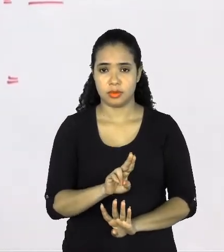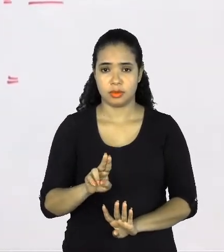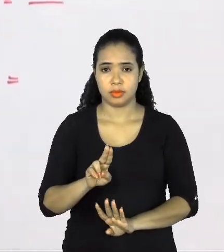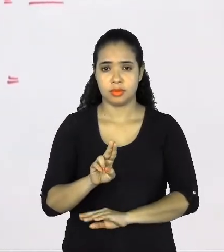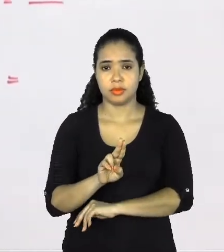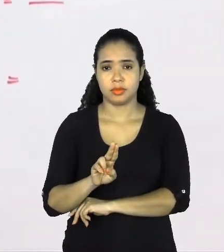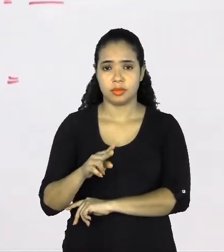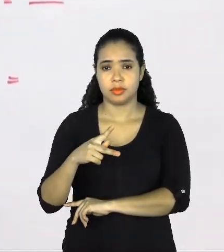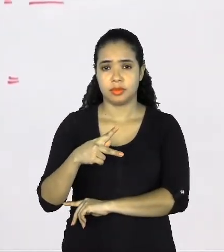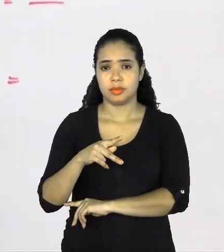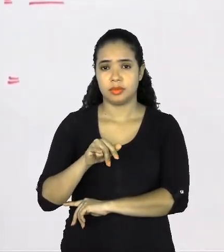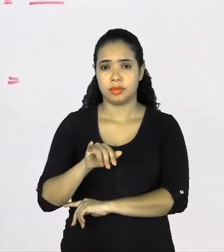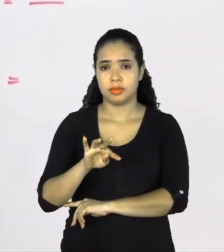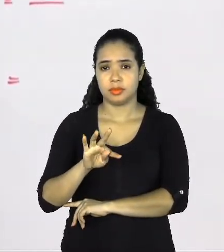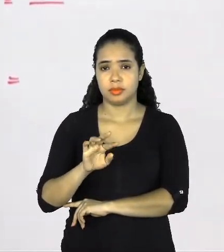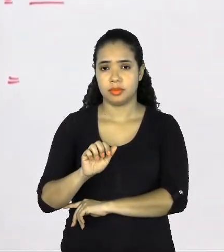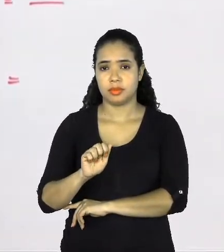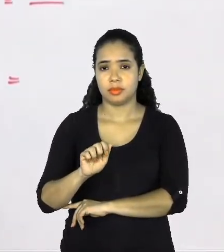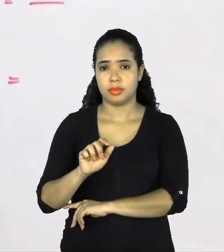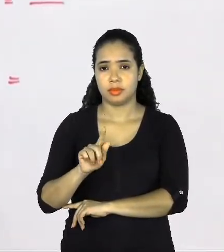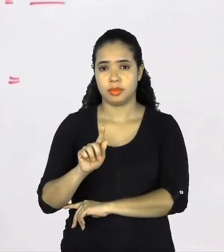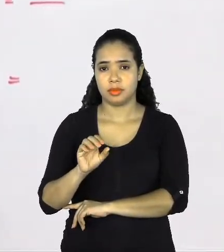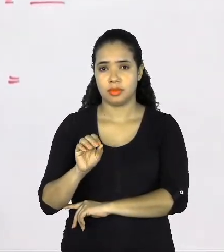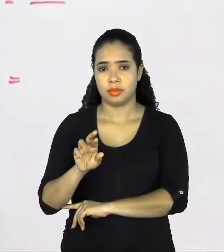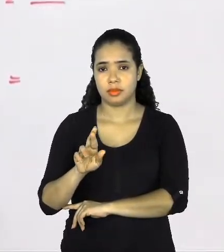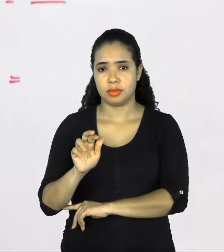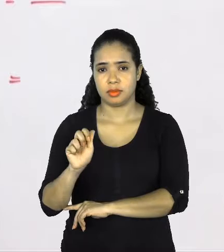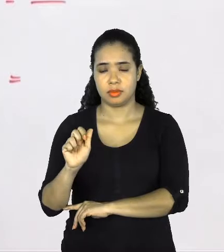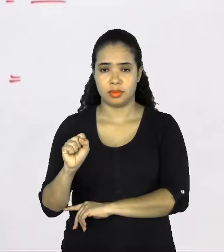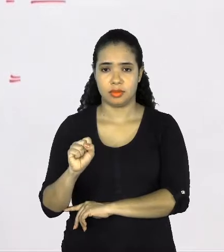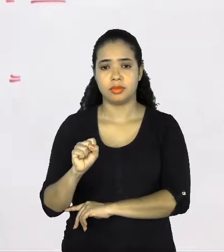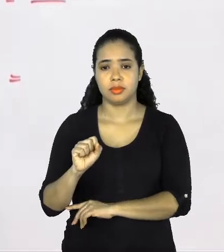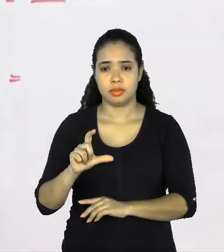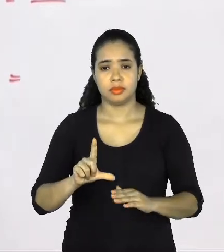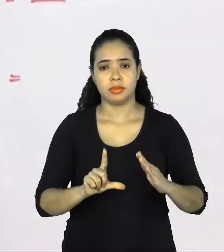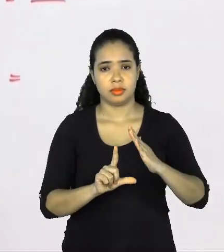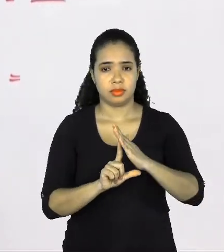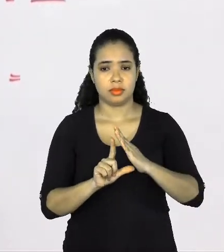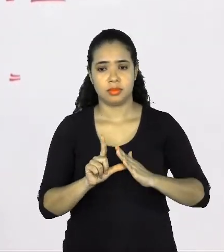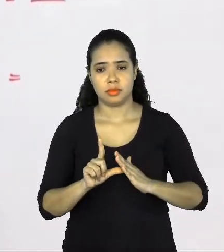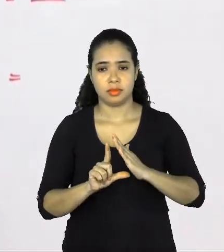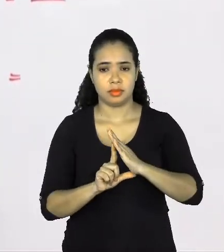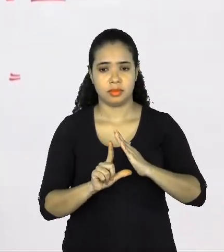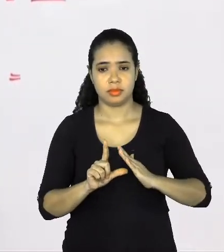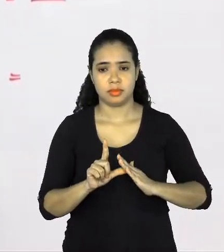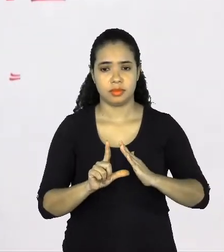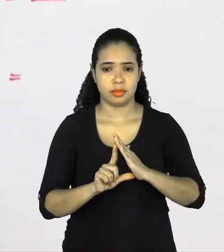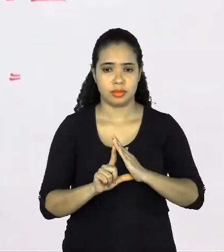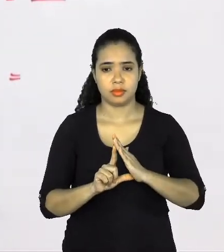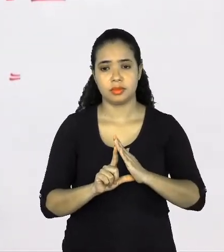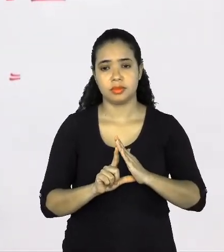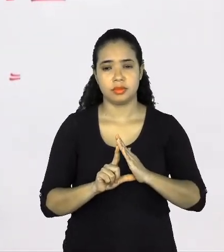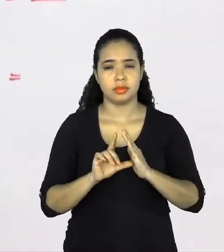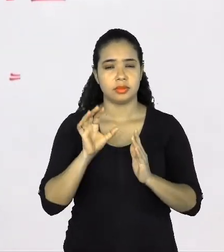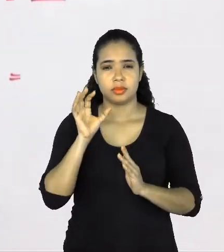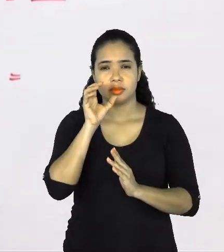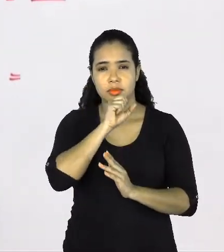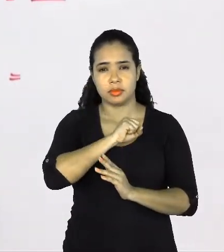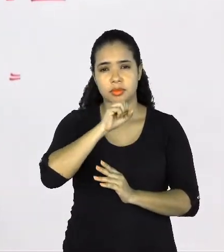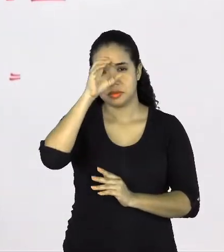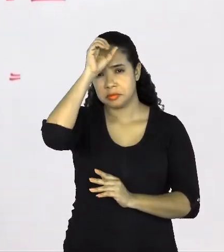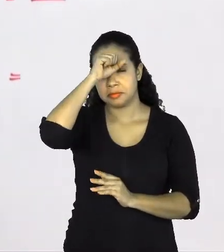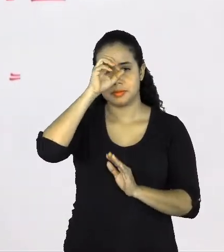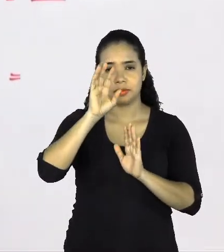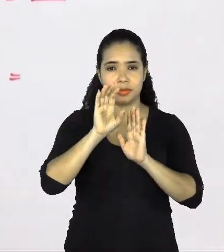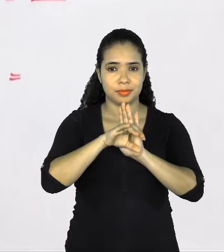né? Bom, seno de um ângulo alfa. Vamos escrever aqui para você, só para aplicar rapidamente esse conceito,